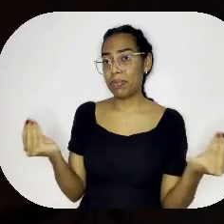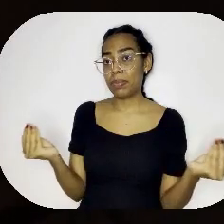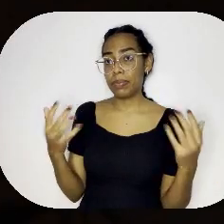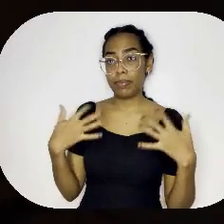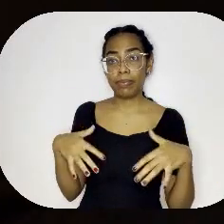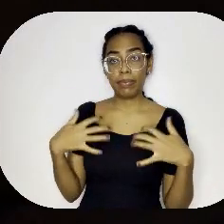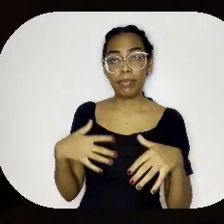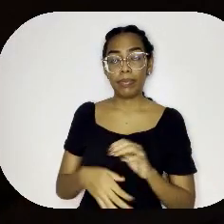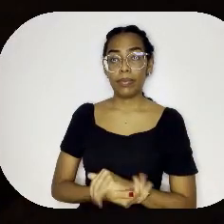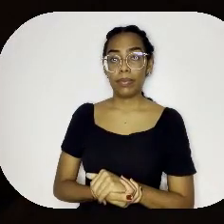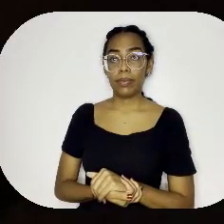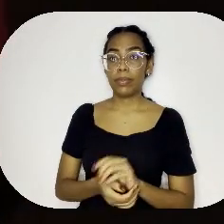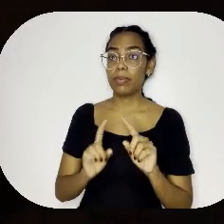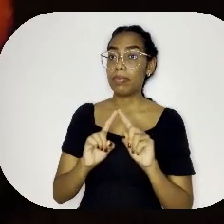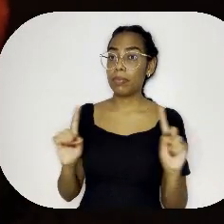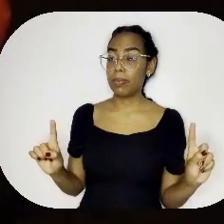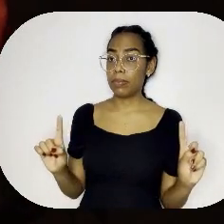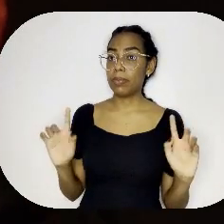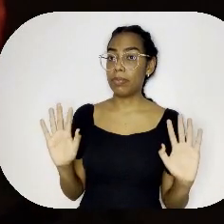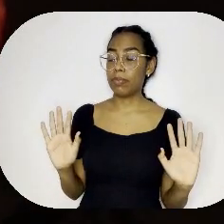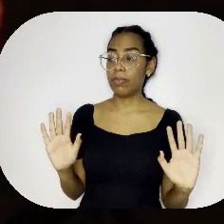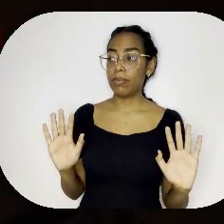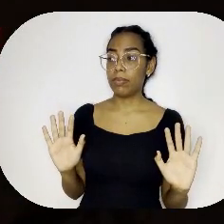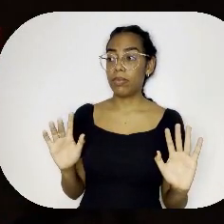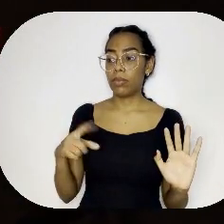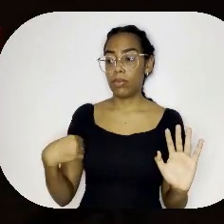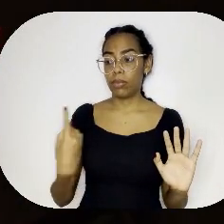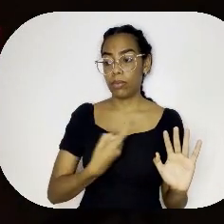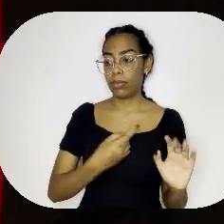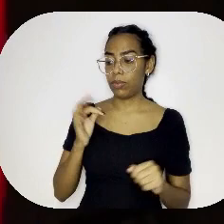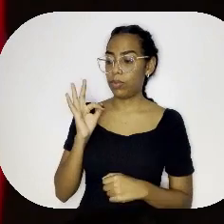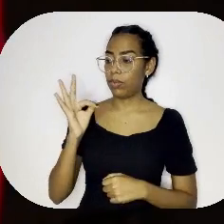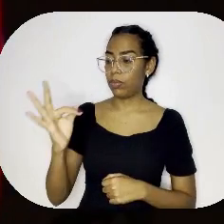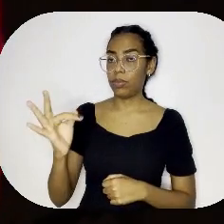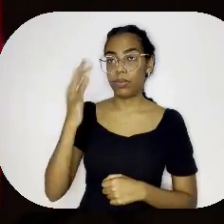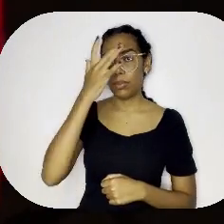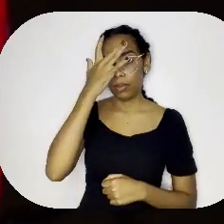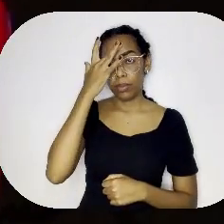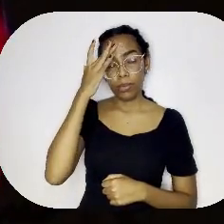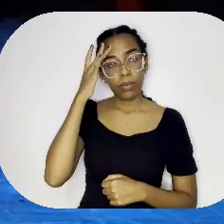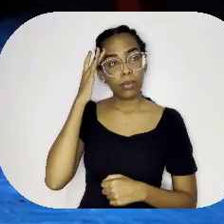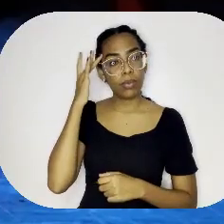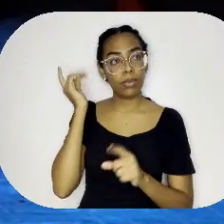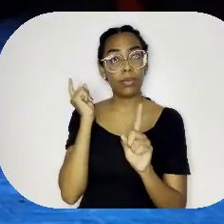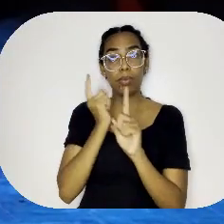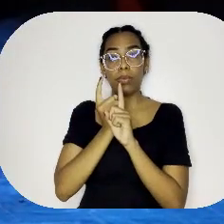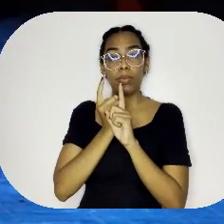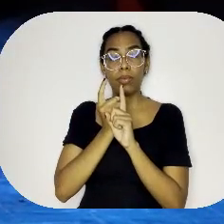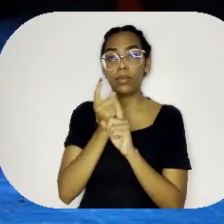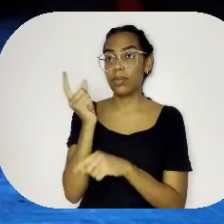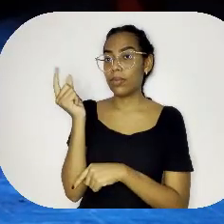matemática, física, química, etc e tal, meu irmão. Mas assim, gente, quem sabe a gente